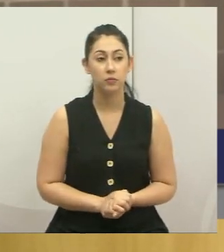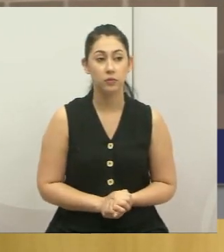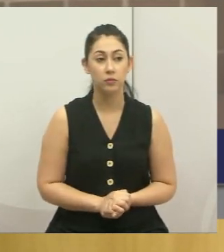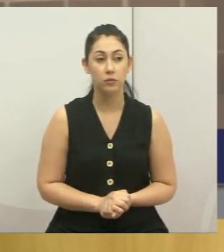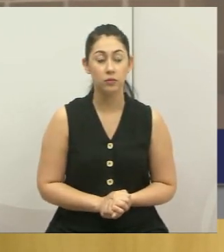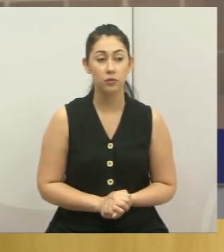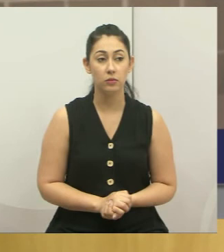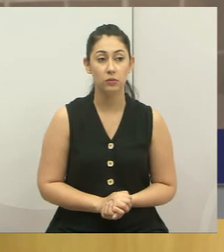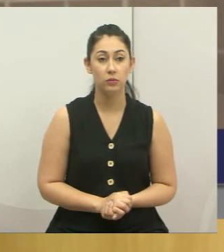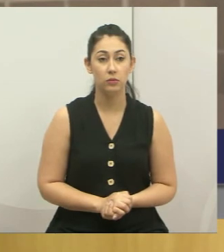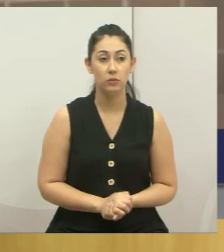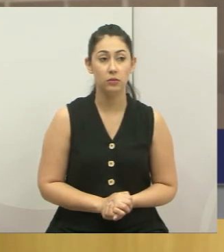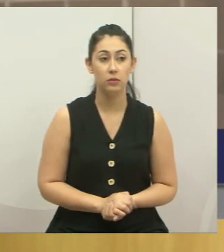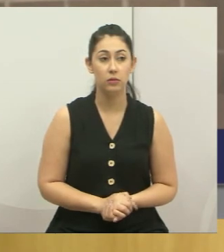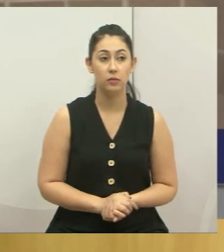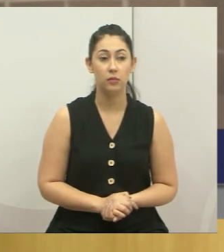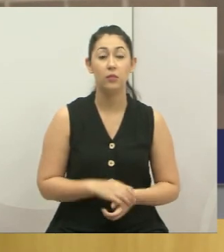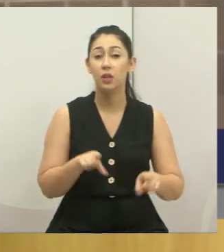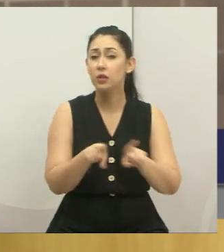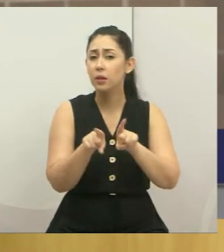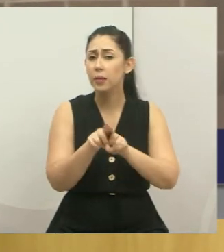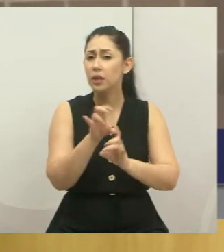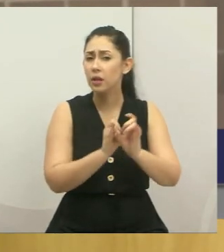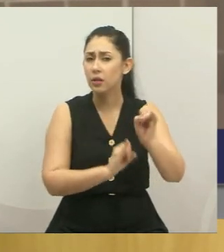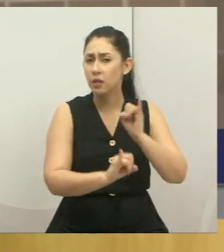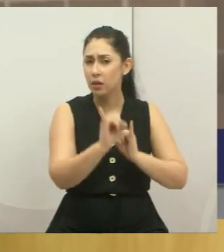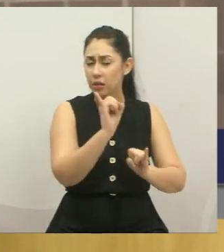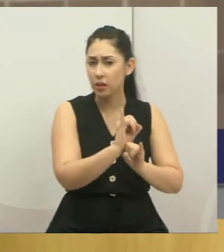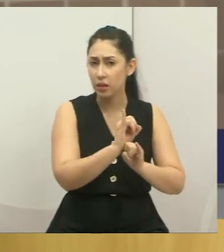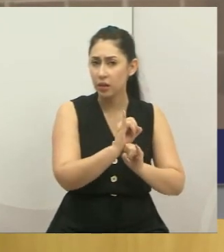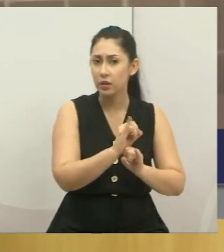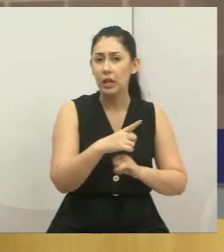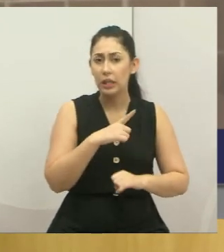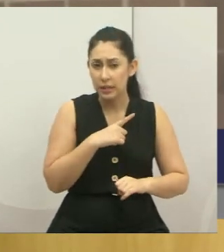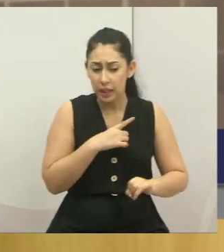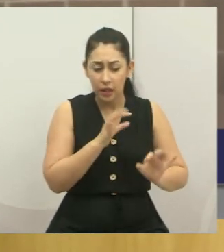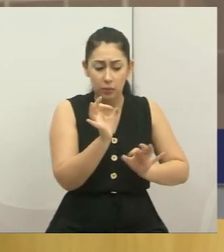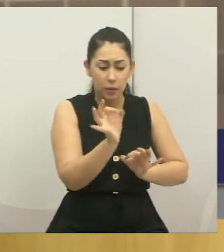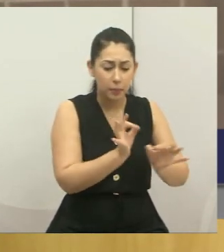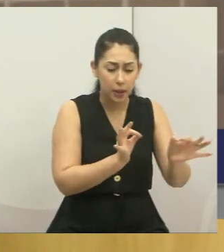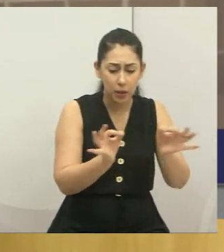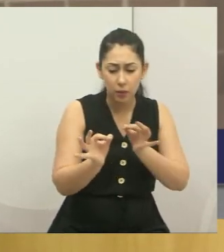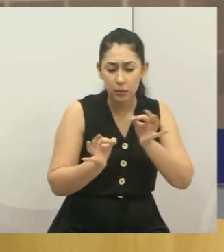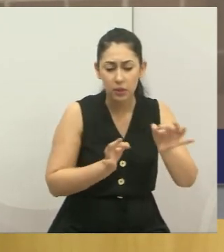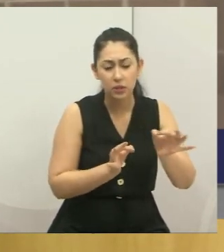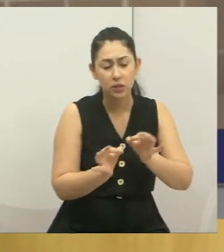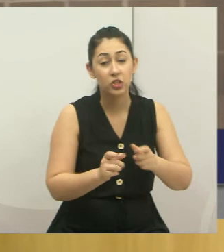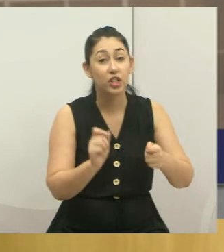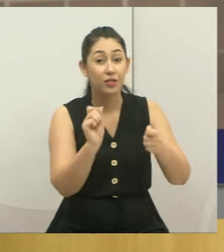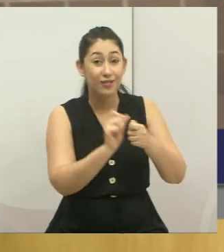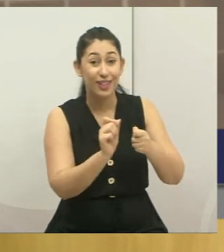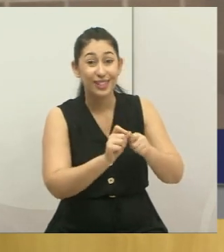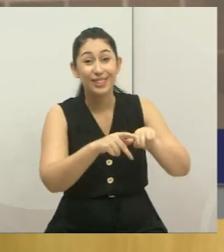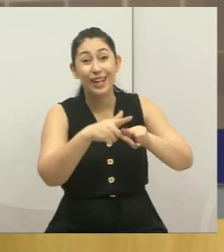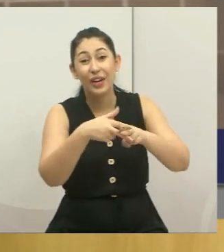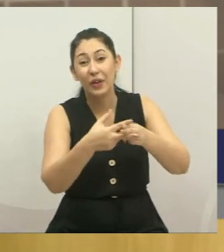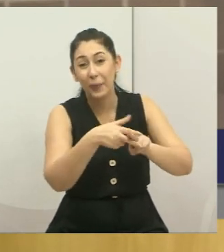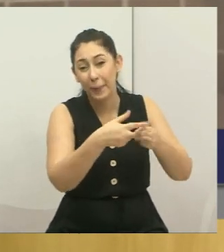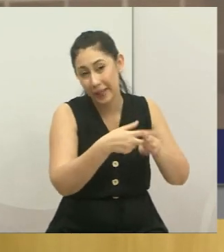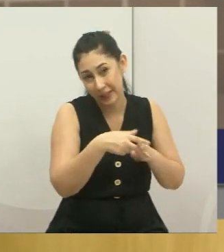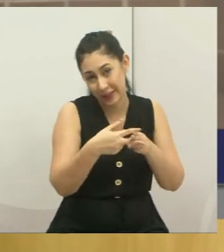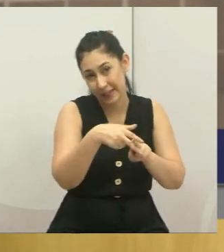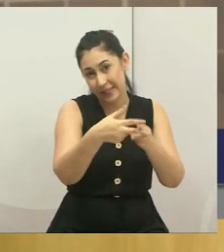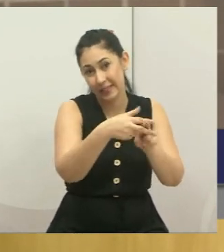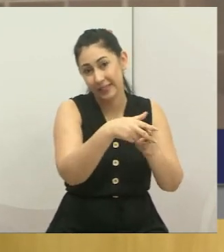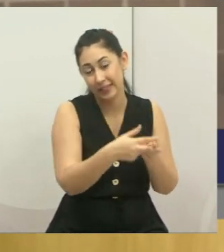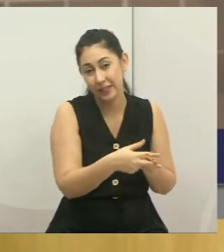e, através de um sistema informatizado, é feita toda uma programação para a realização dessas manutenções. Então,